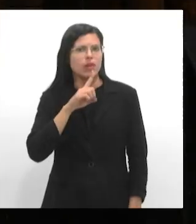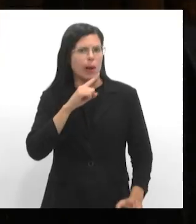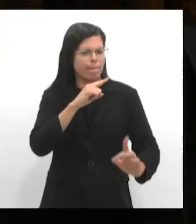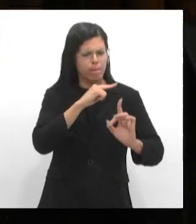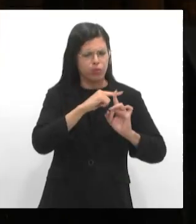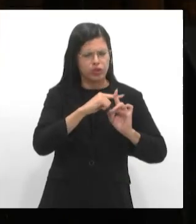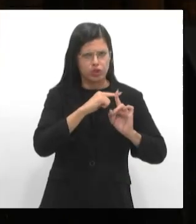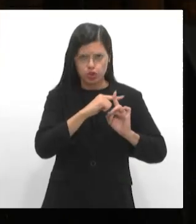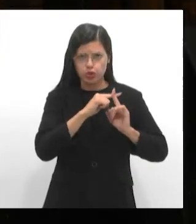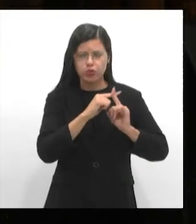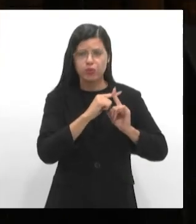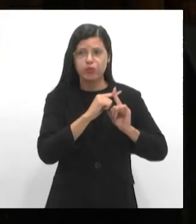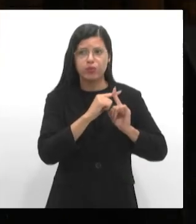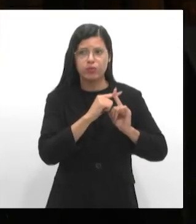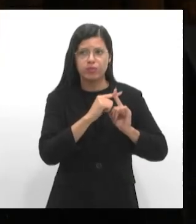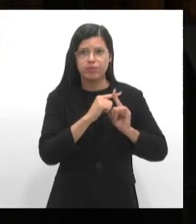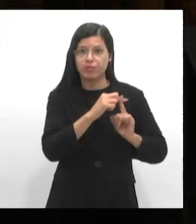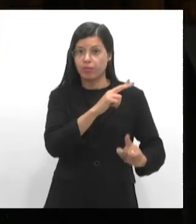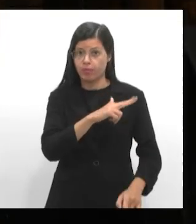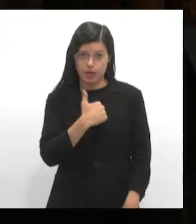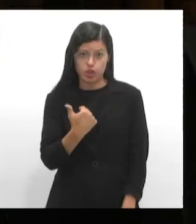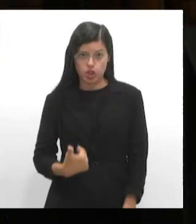positivo para a China.